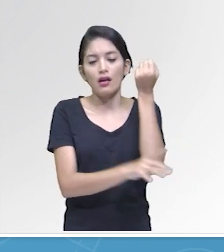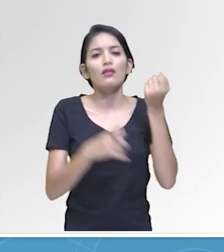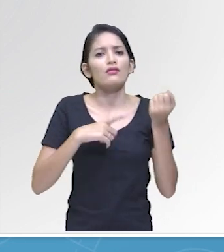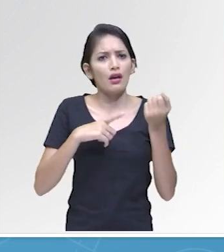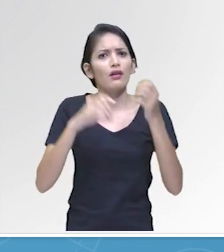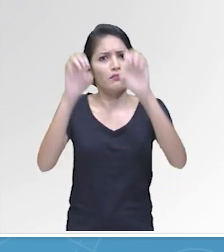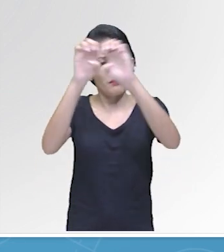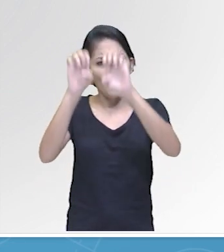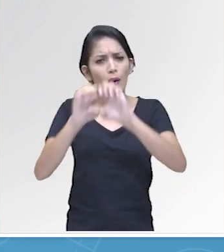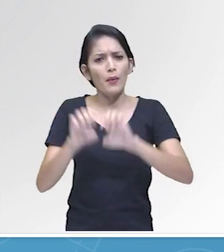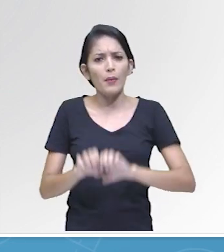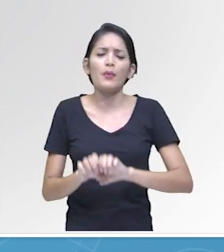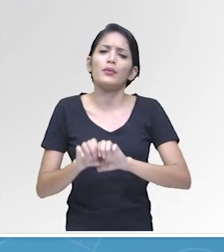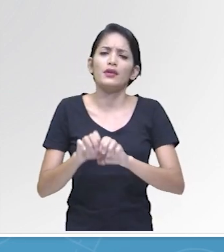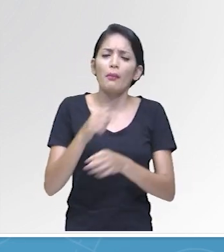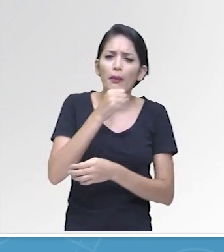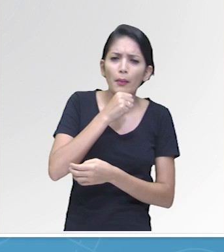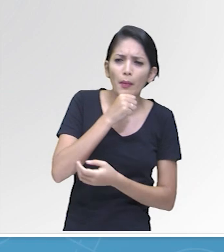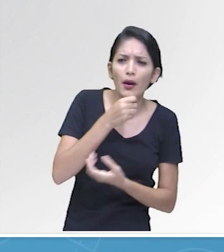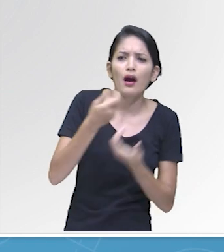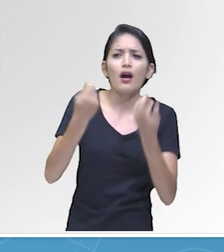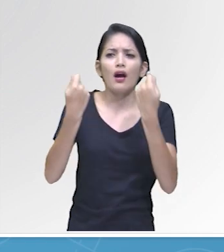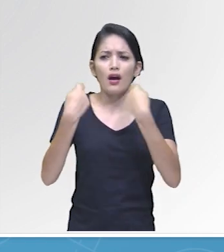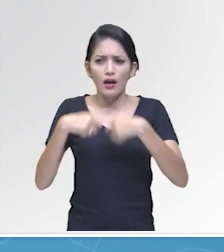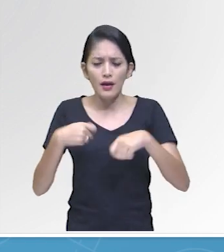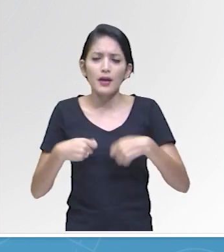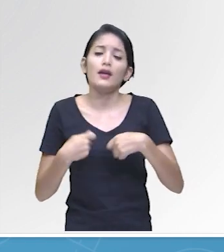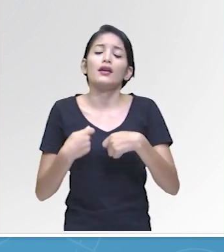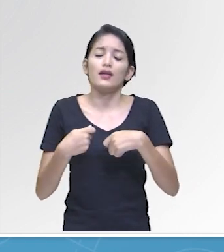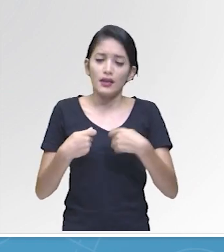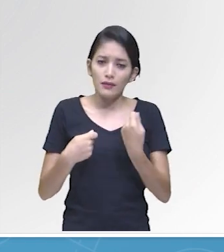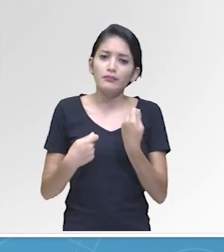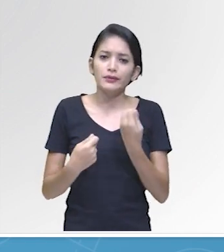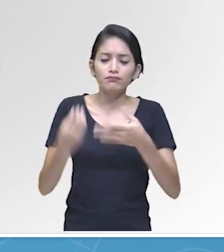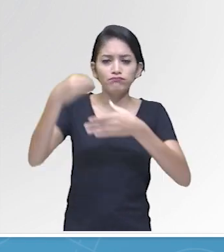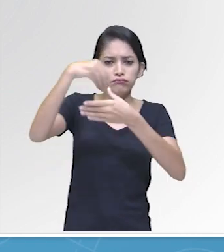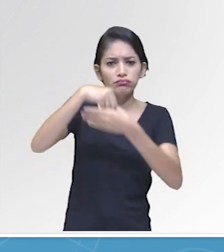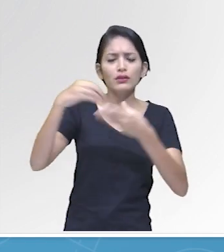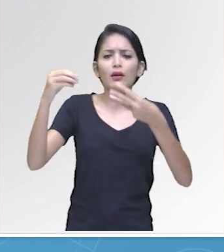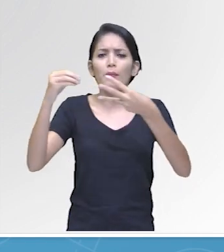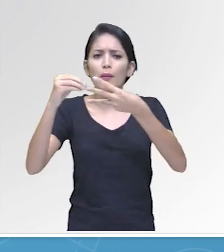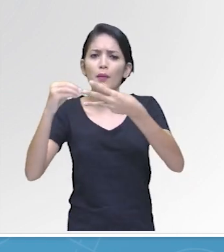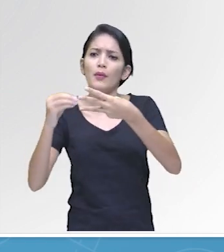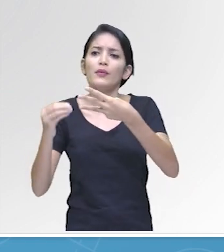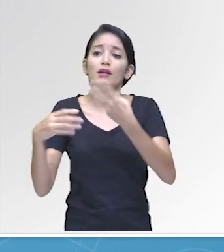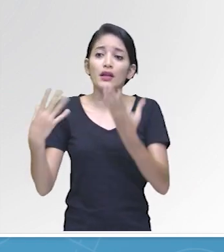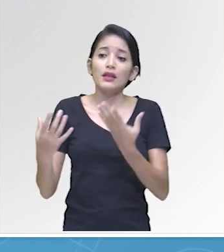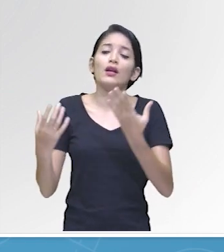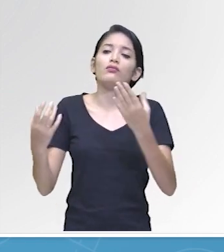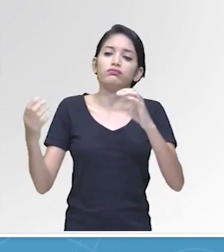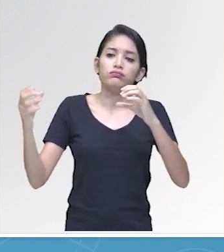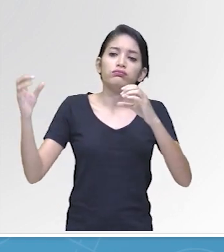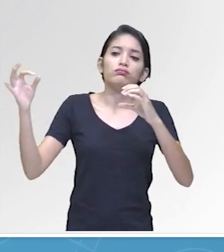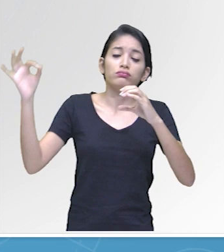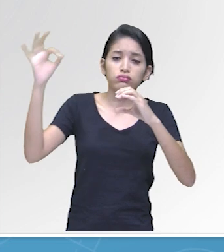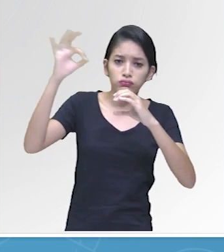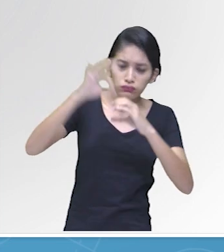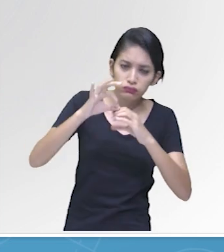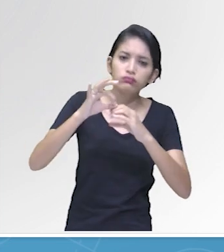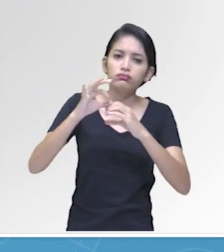estruturas que vão envelhecendo, que precisam sair da célula. O lisossomos vai lá, ó, e digere o que precisa